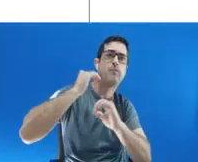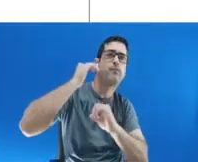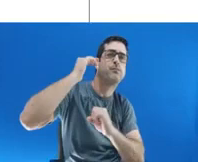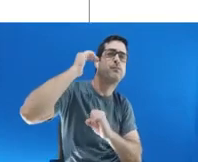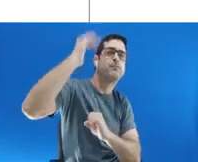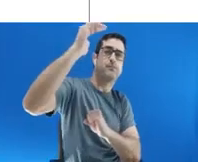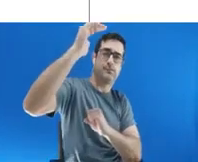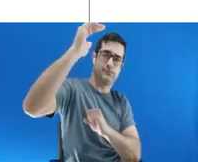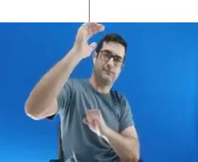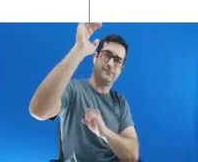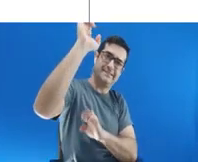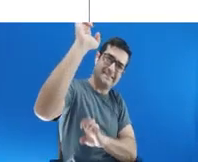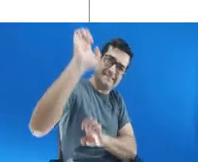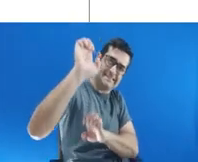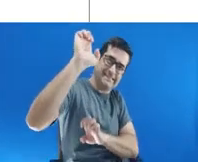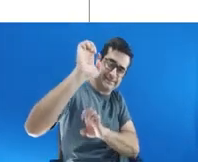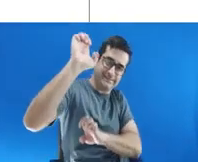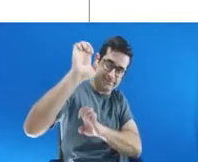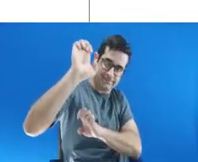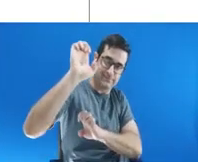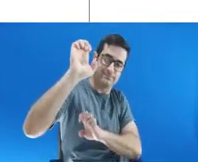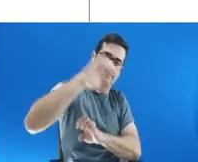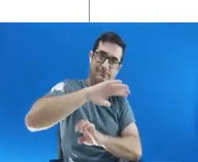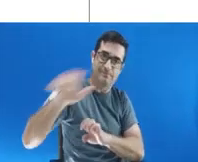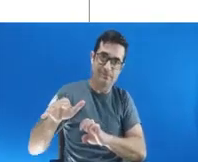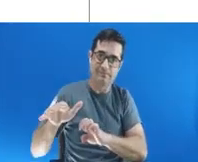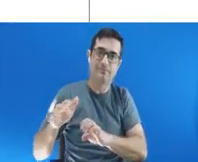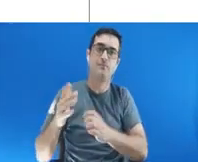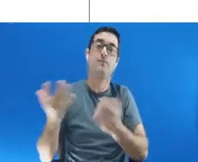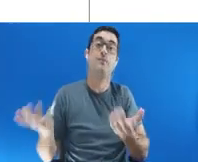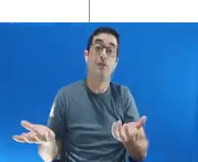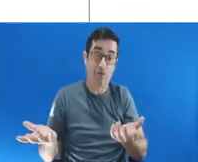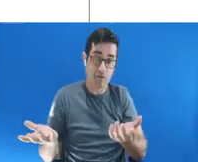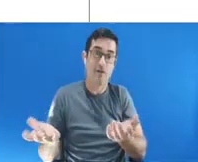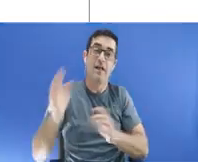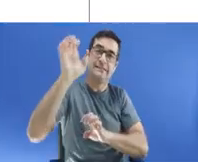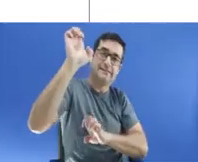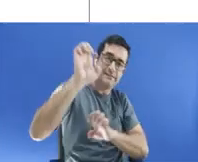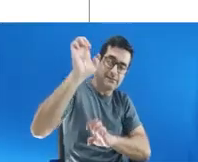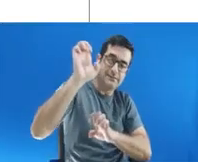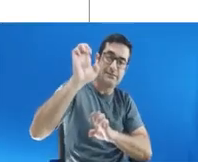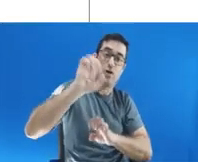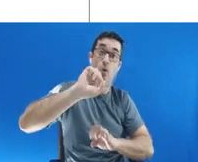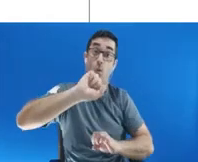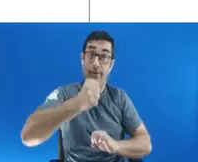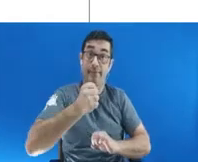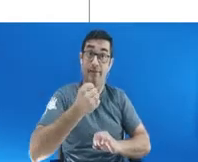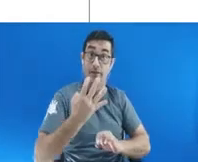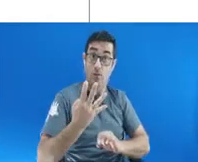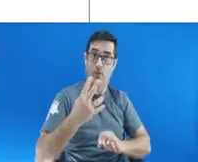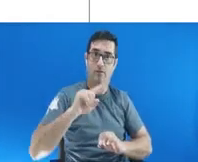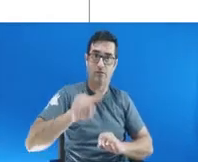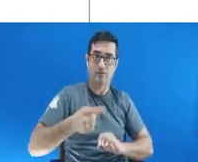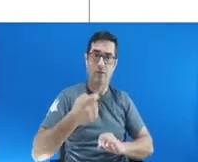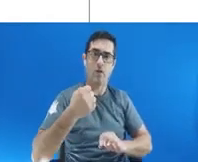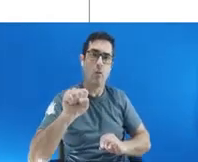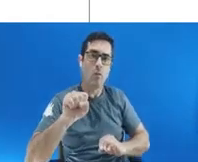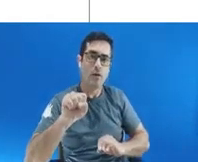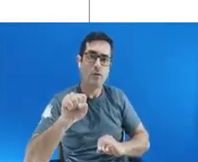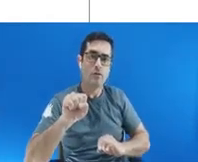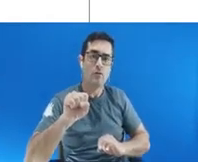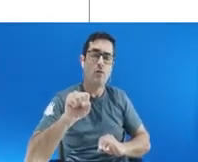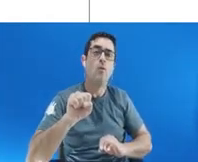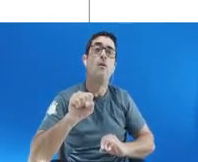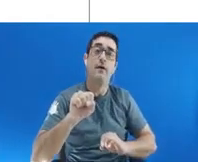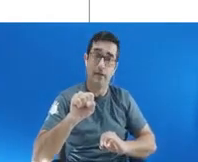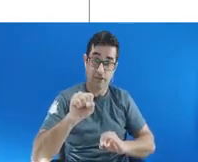elemento. Esses elétrons causam uma blindagem de 84,8. E eu diminuo do número atômico. Qual é o número